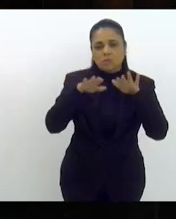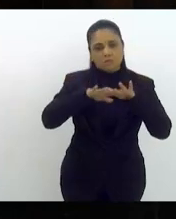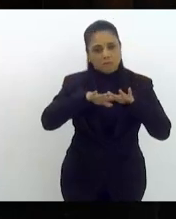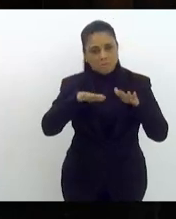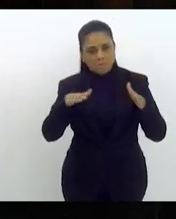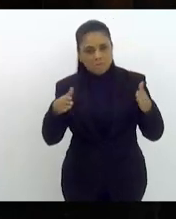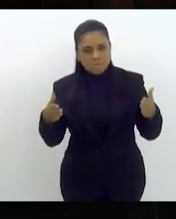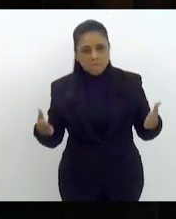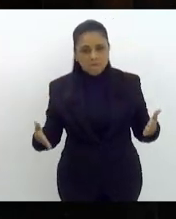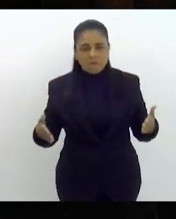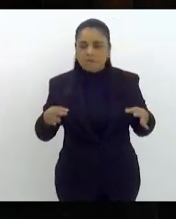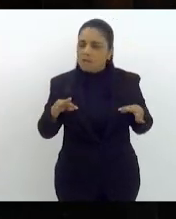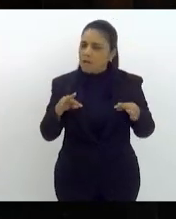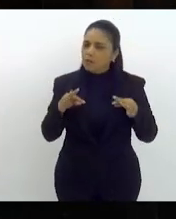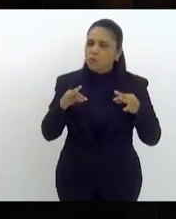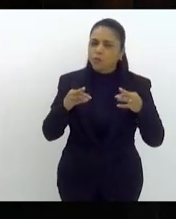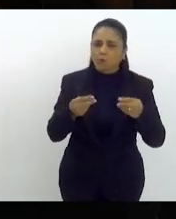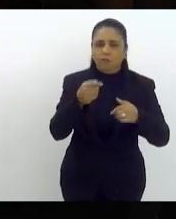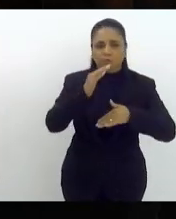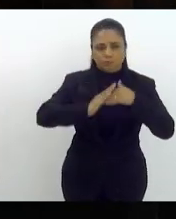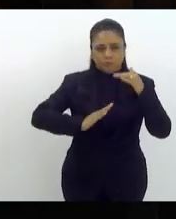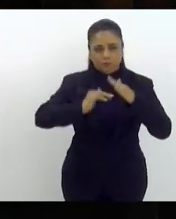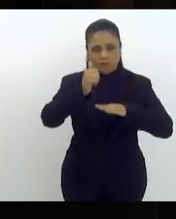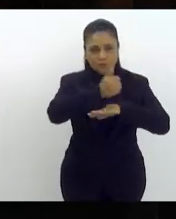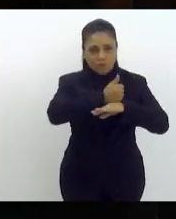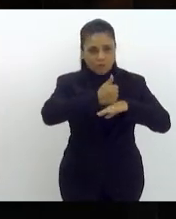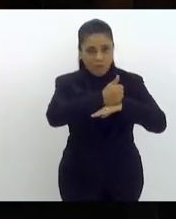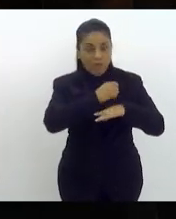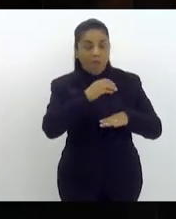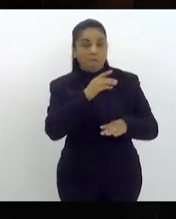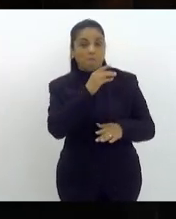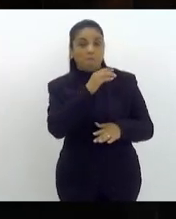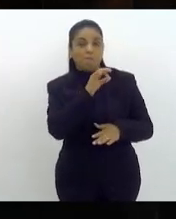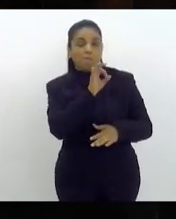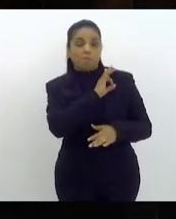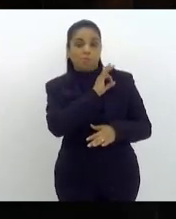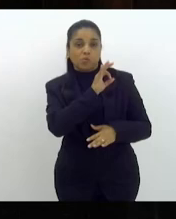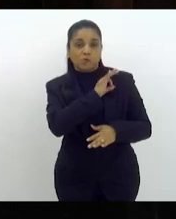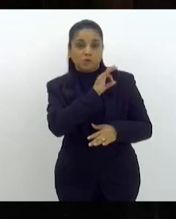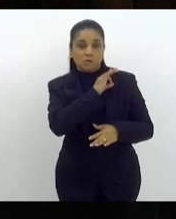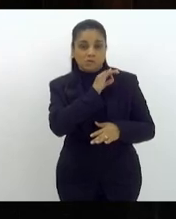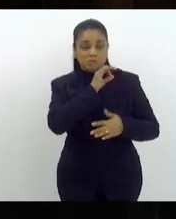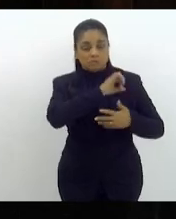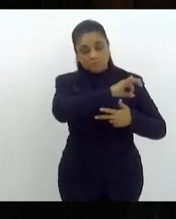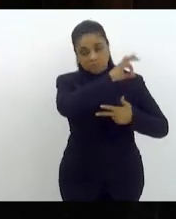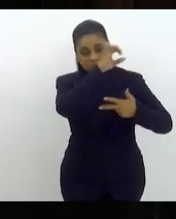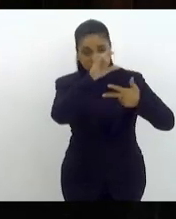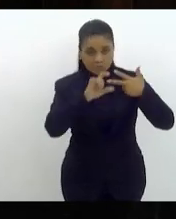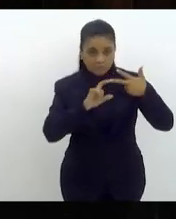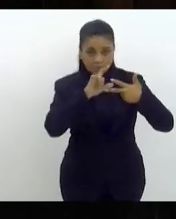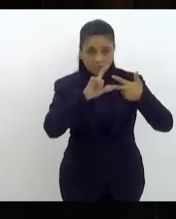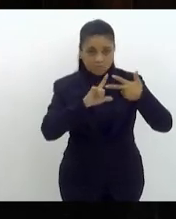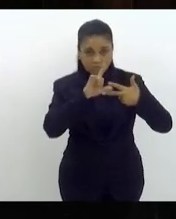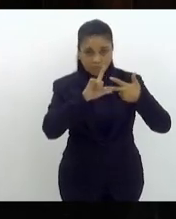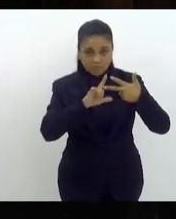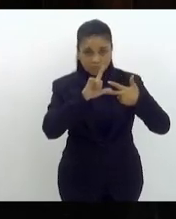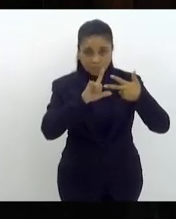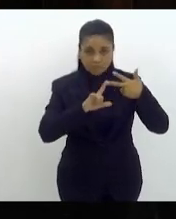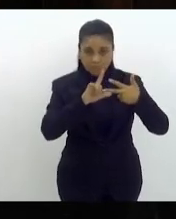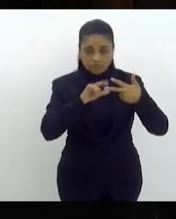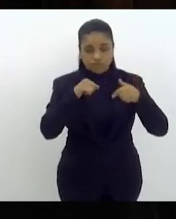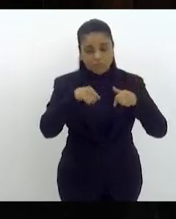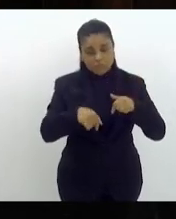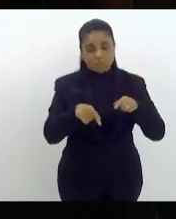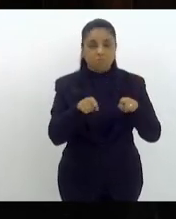além isso a nossa polícia Legislativa que é um projeto importante que tem que ser enfrentado nessa